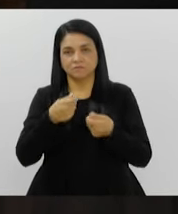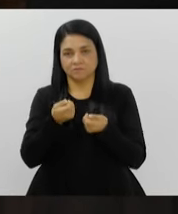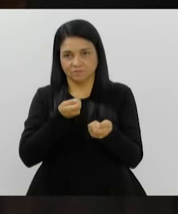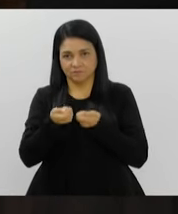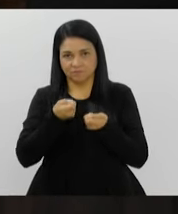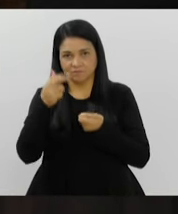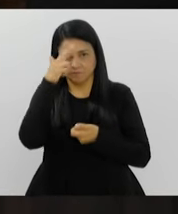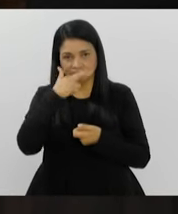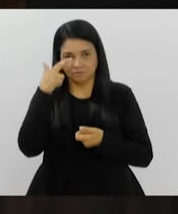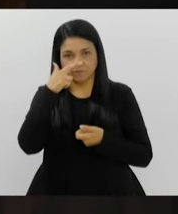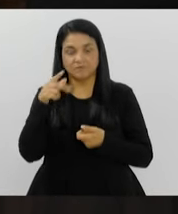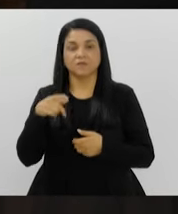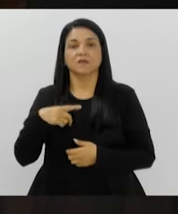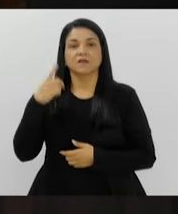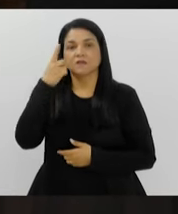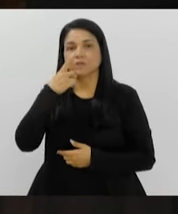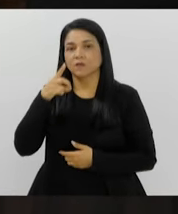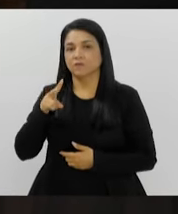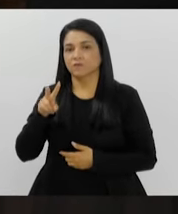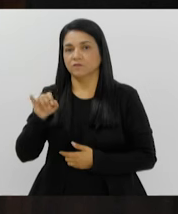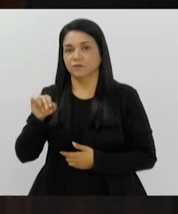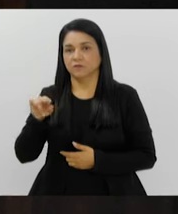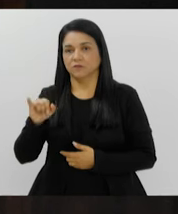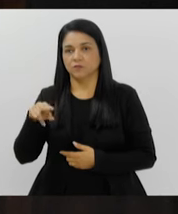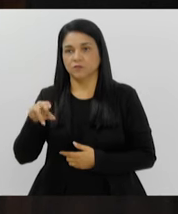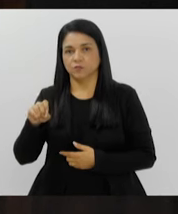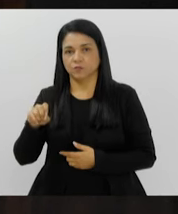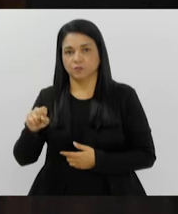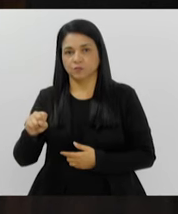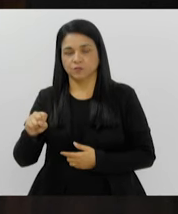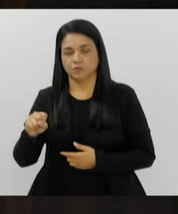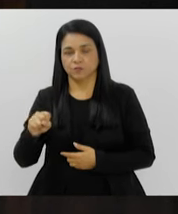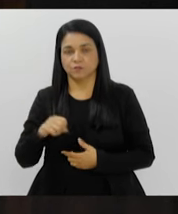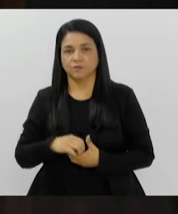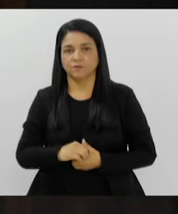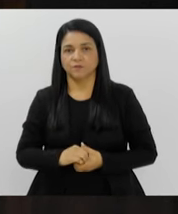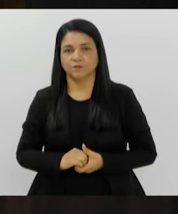deputado Vinícius Cozzolino.